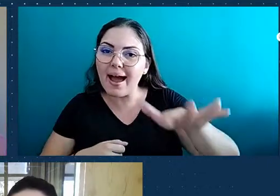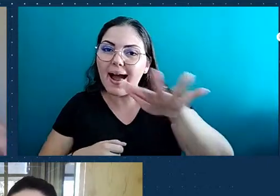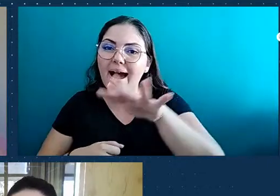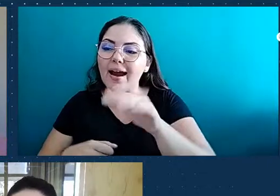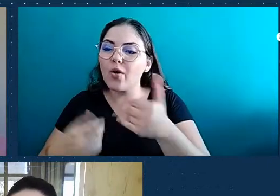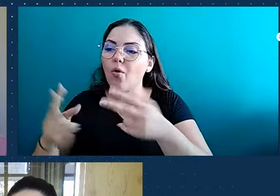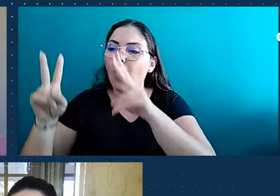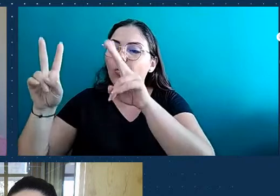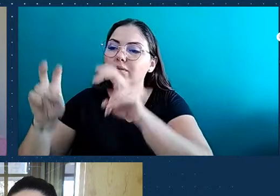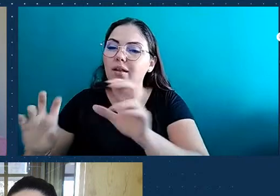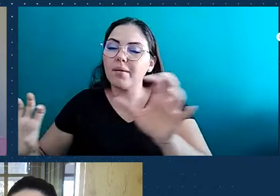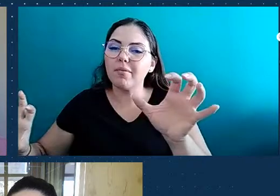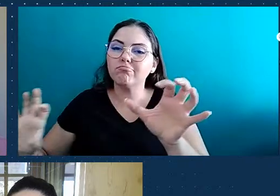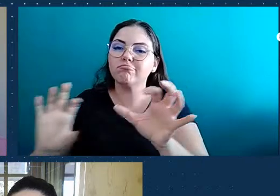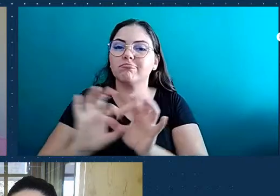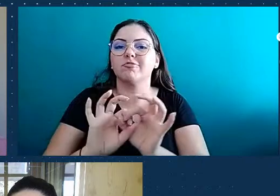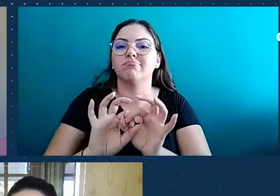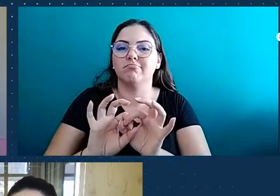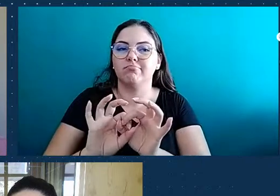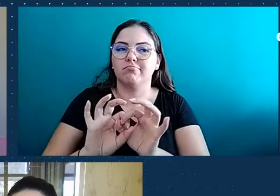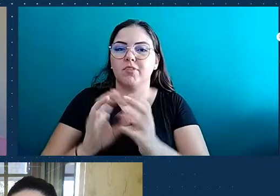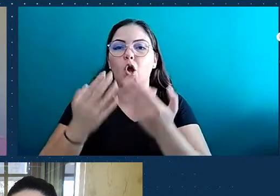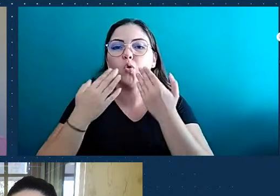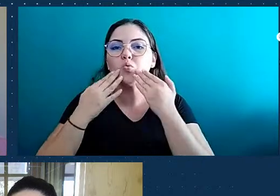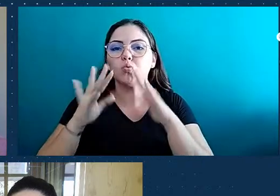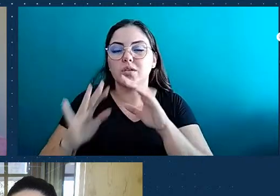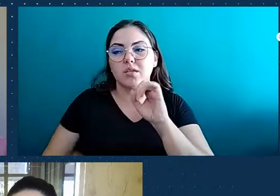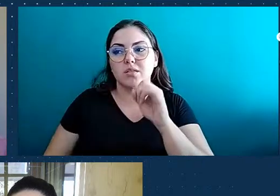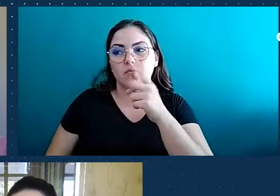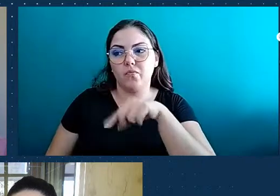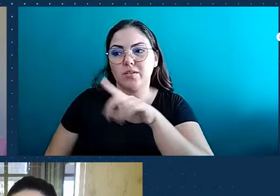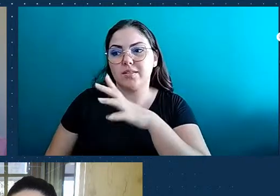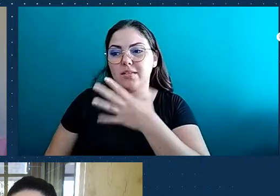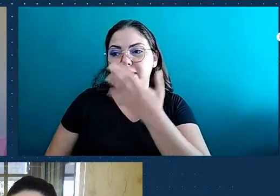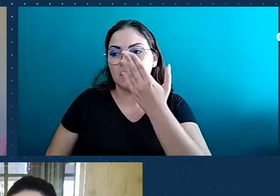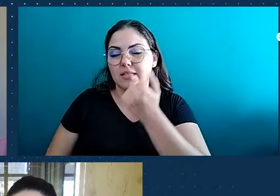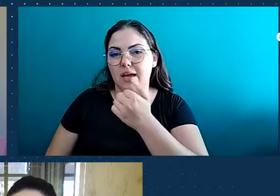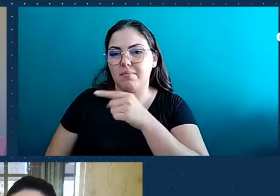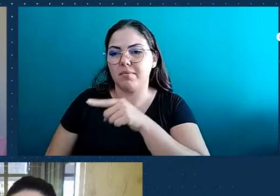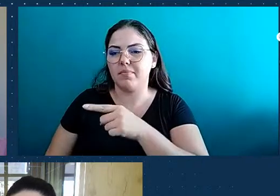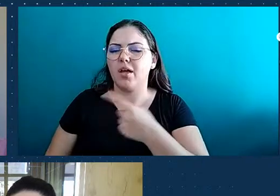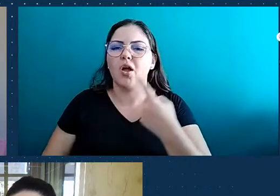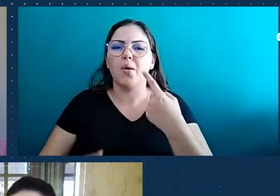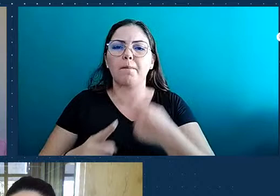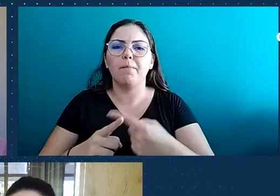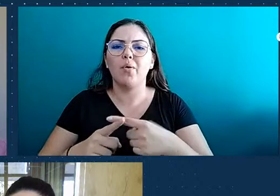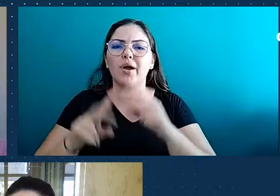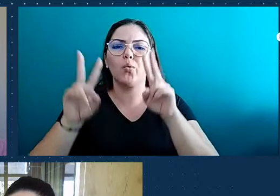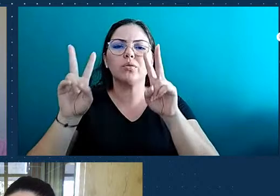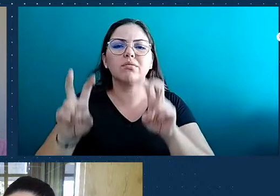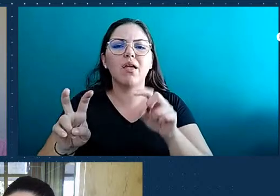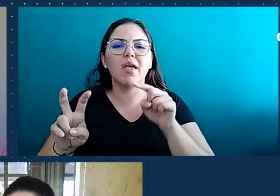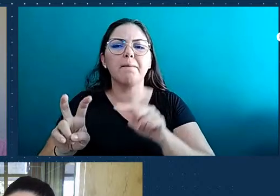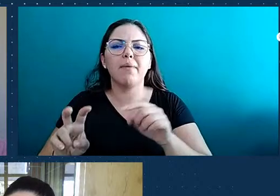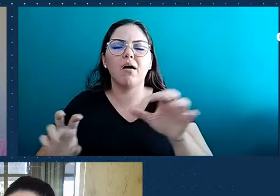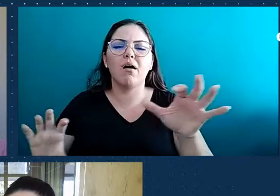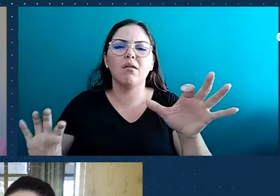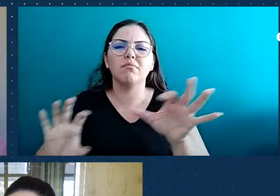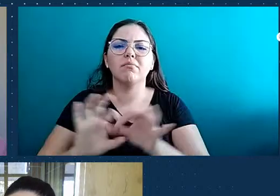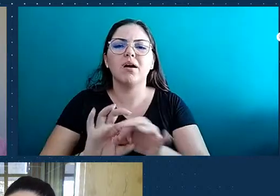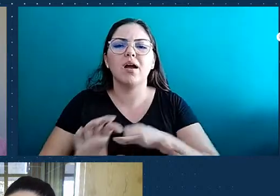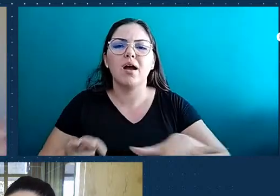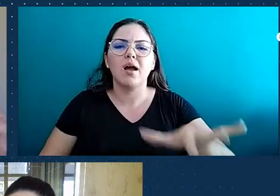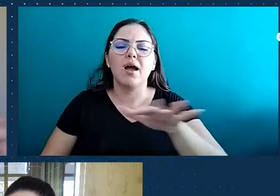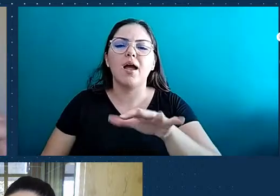que esse alinhamento ele é importante? É por causa da avaliação da CAPES. A CAPES, quando vai avaliar os programas,